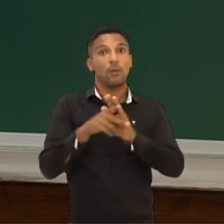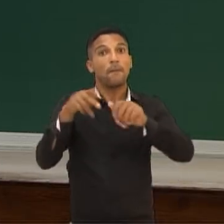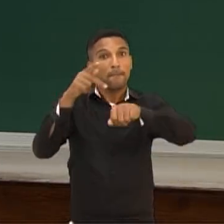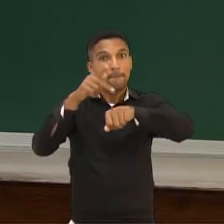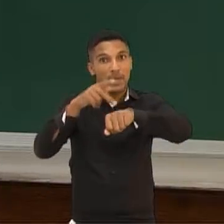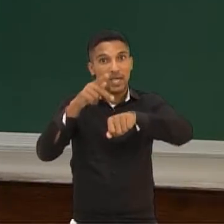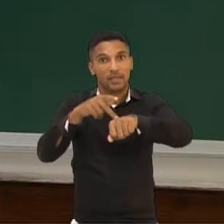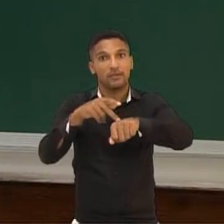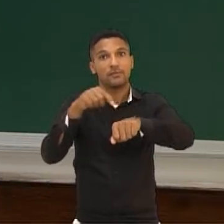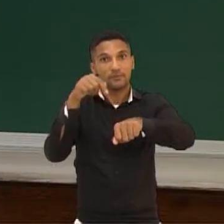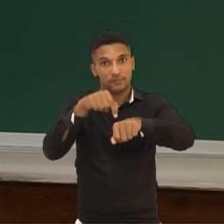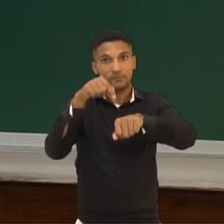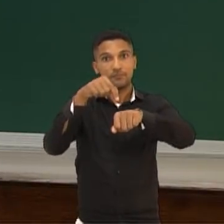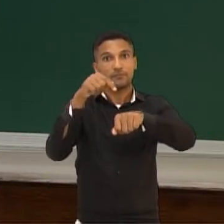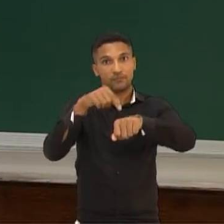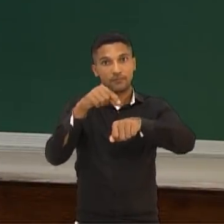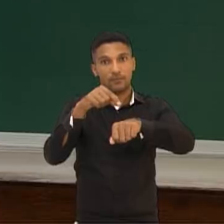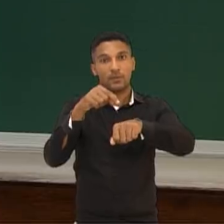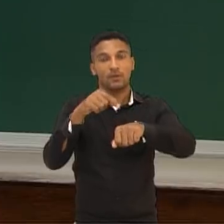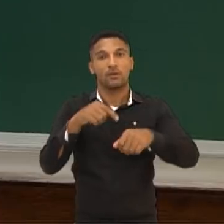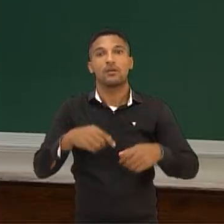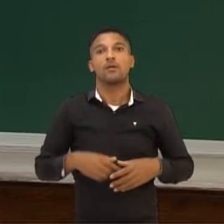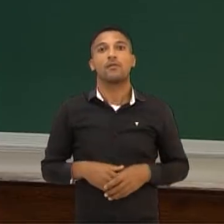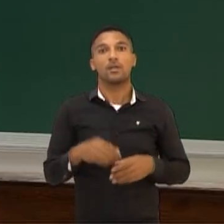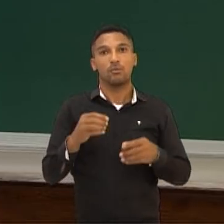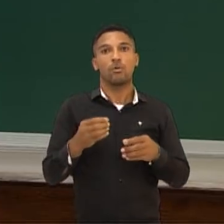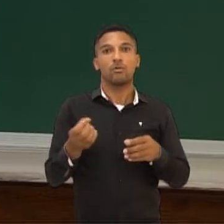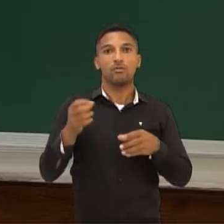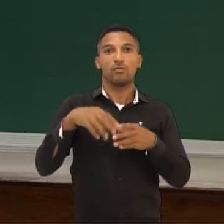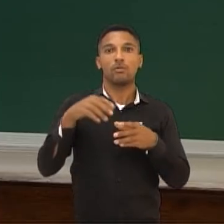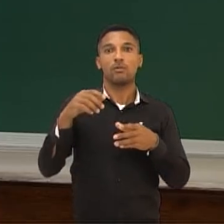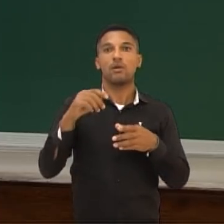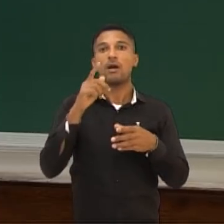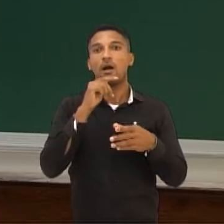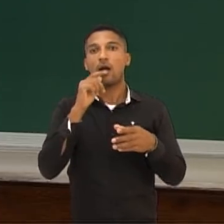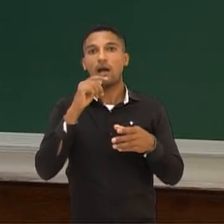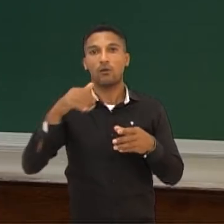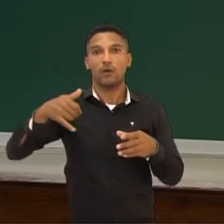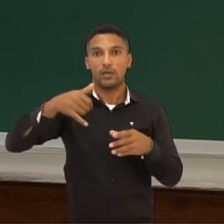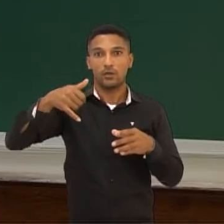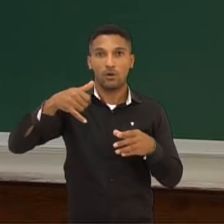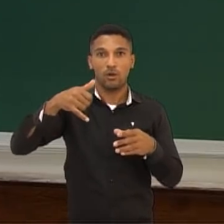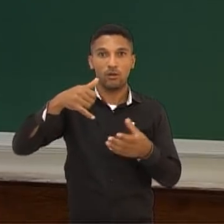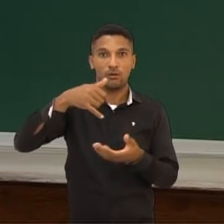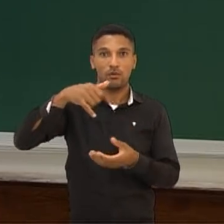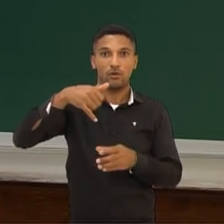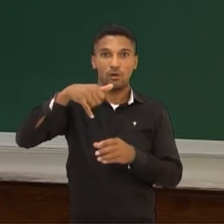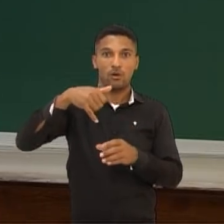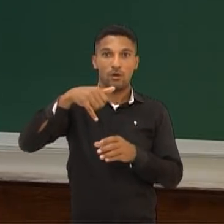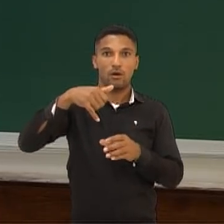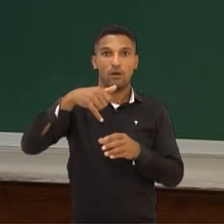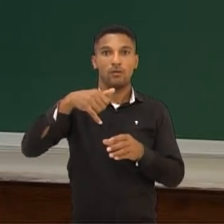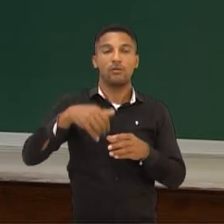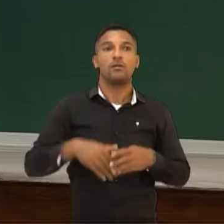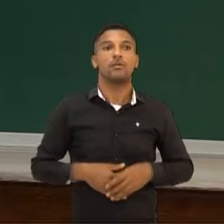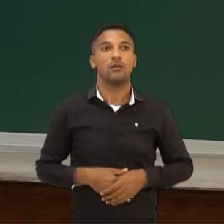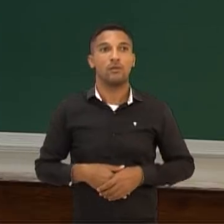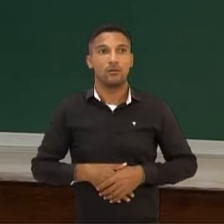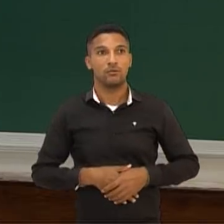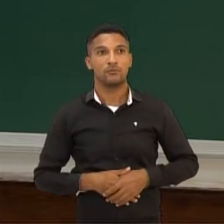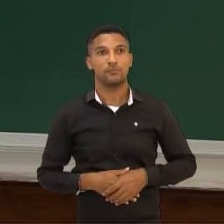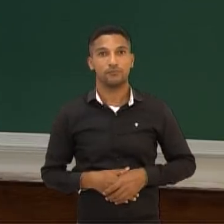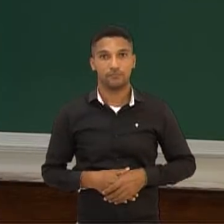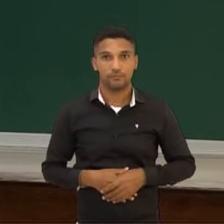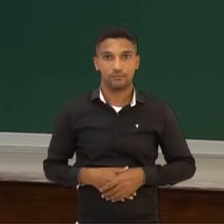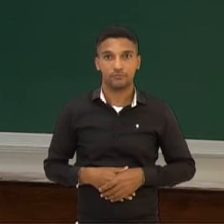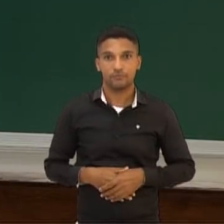vão utilizar uma relação de água e óleo, né? Essa separação, esse processo que vem um químico junto também, e